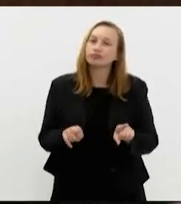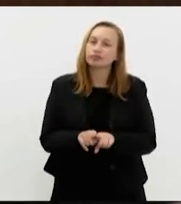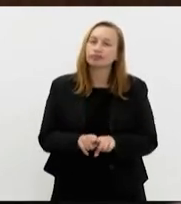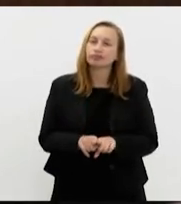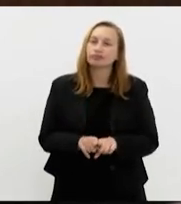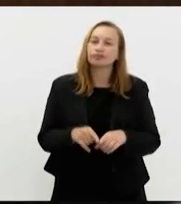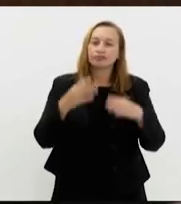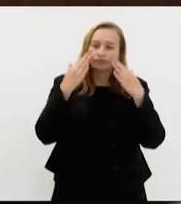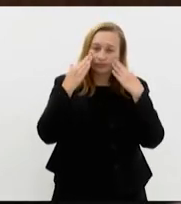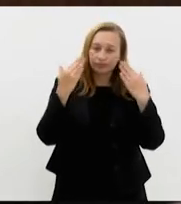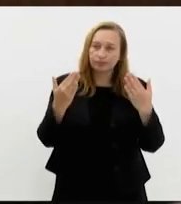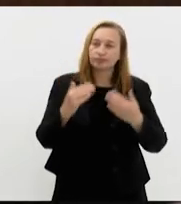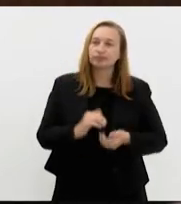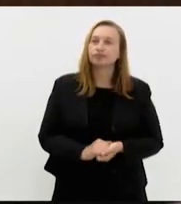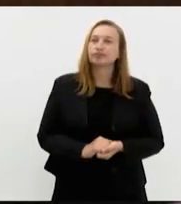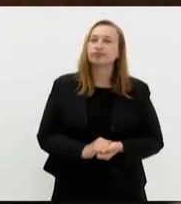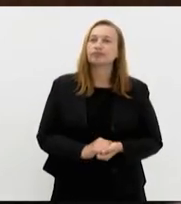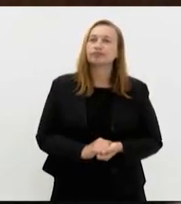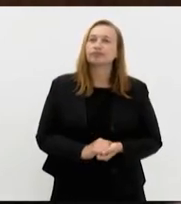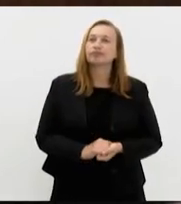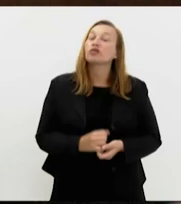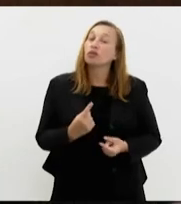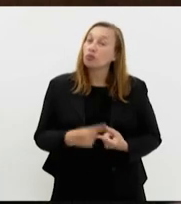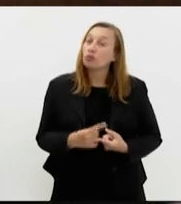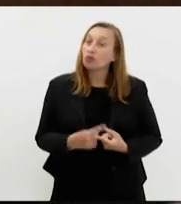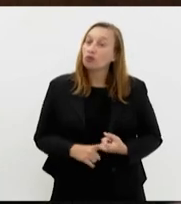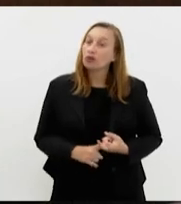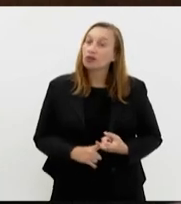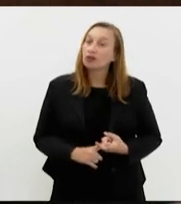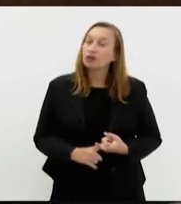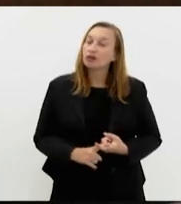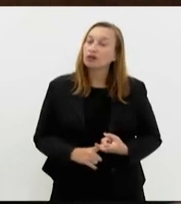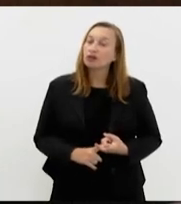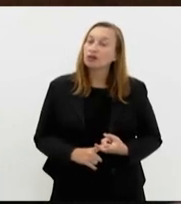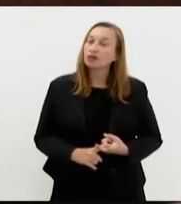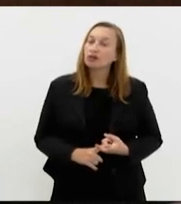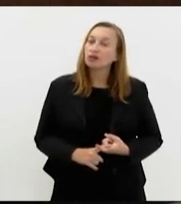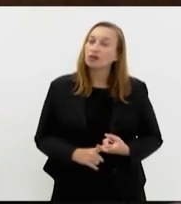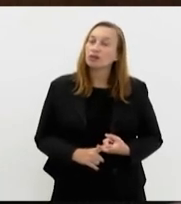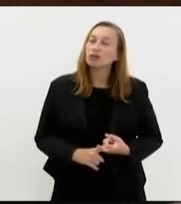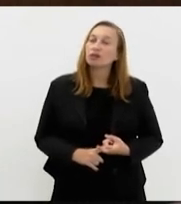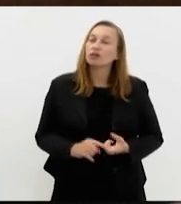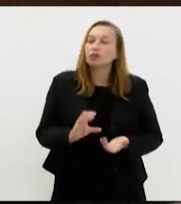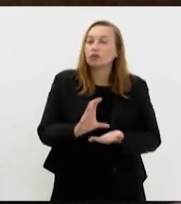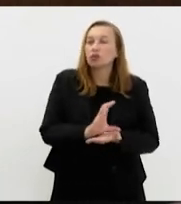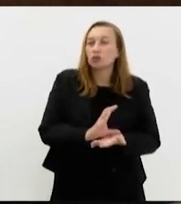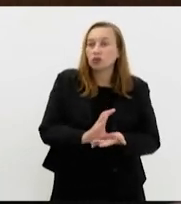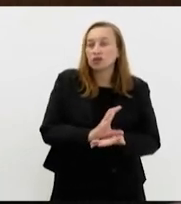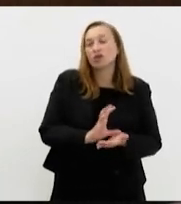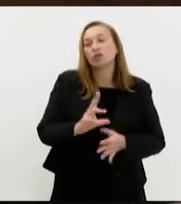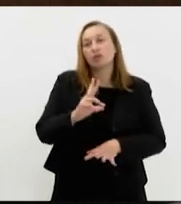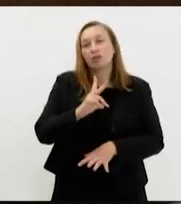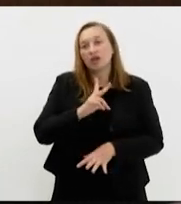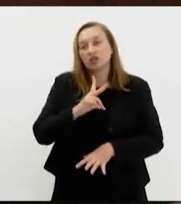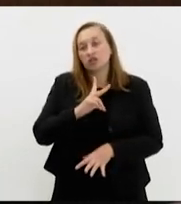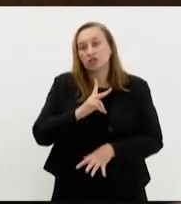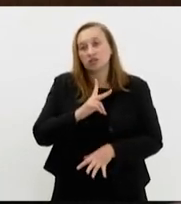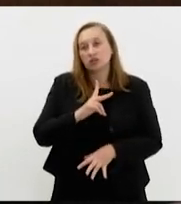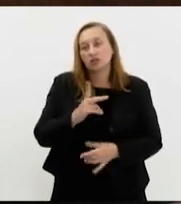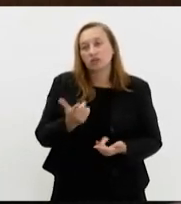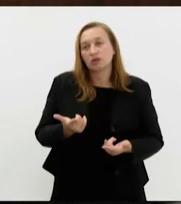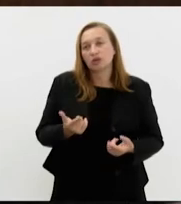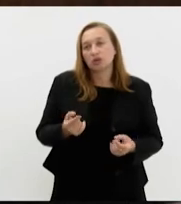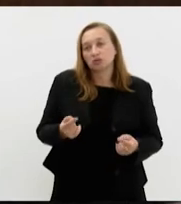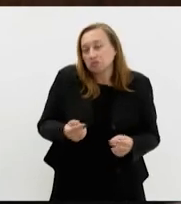que apresentei foi por questão mesmo da composição do Conselho. Particularmente discordo, né,